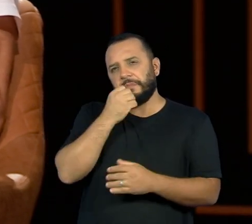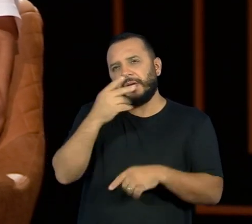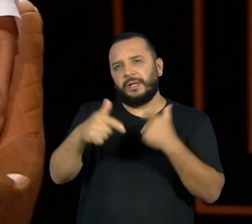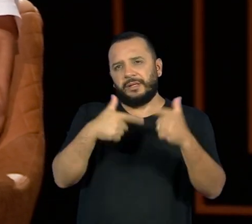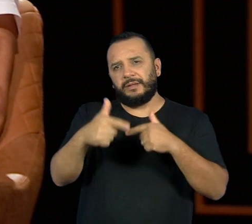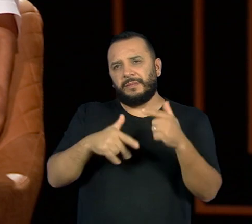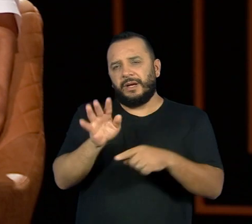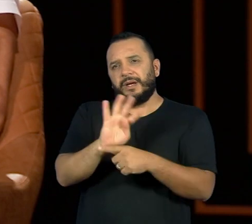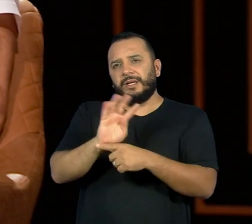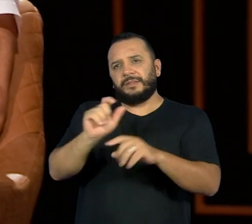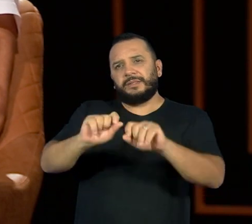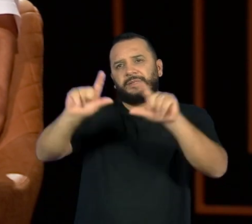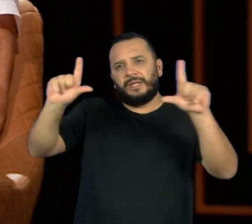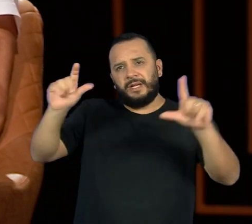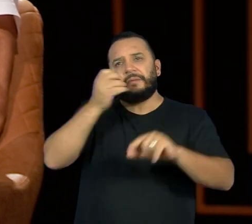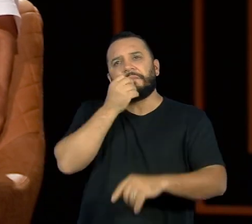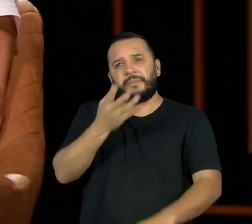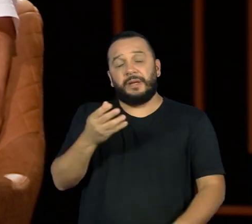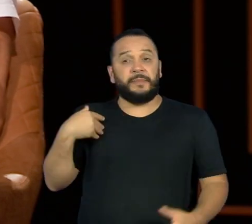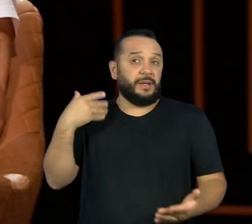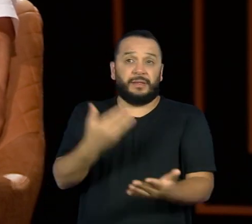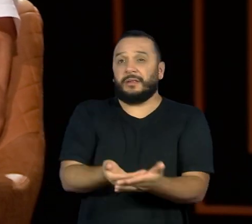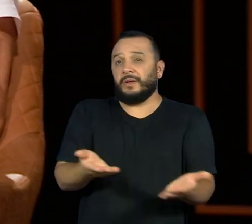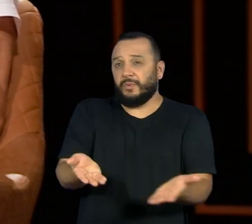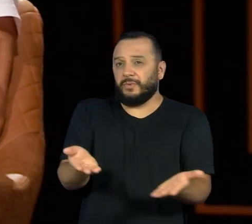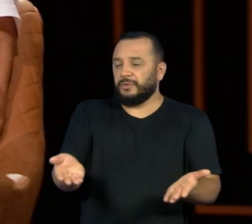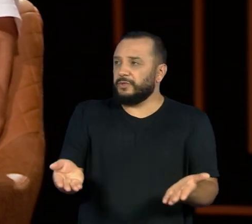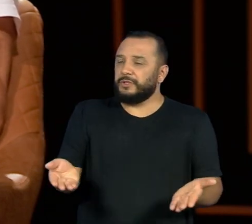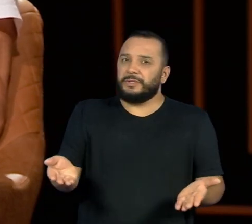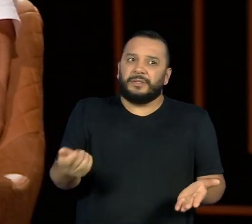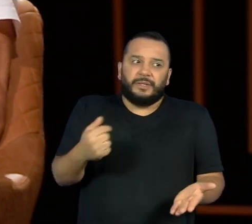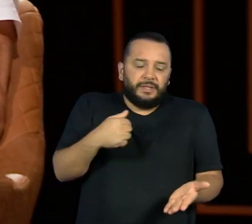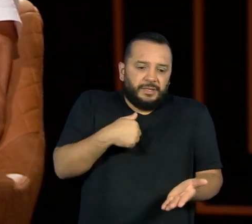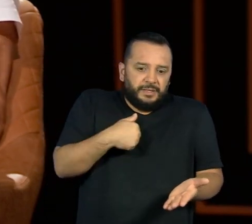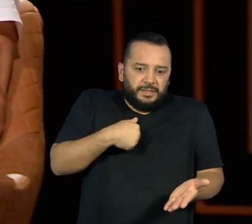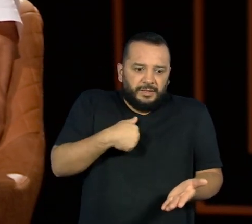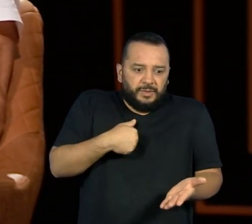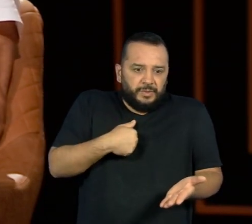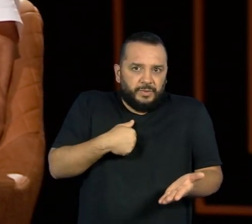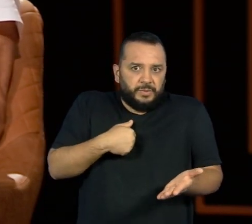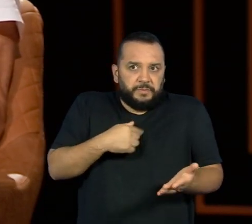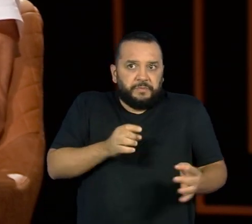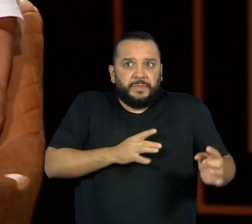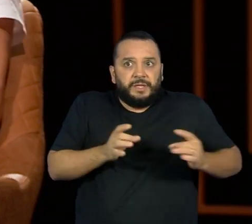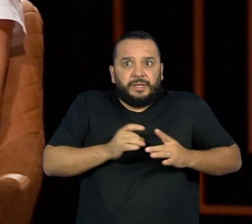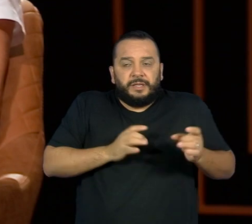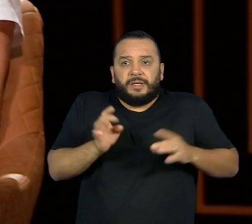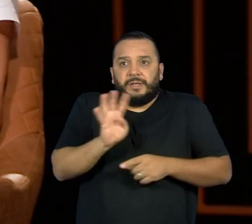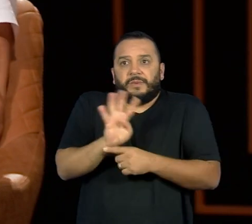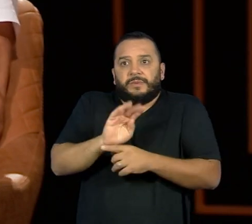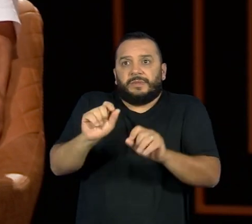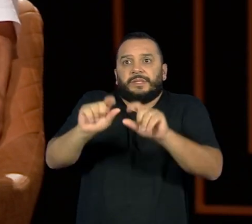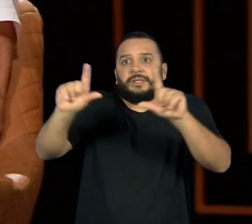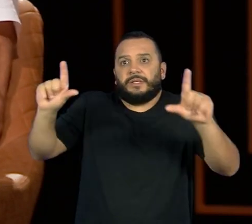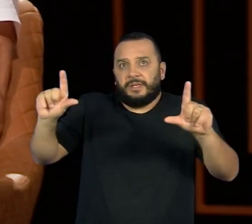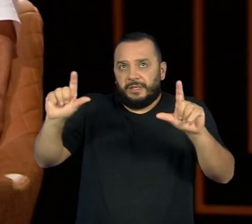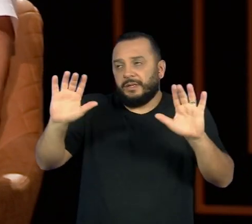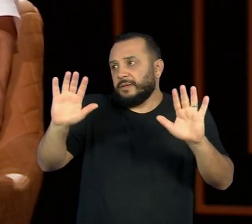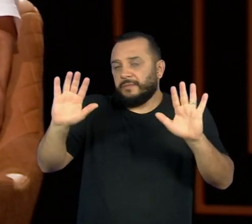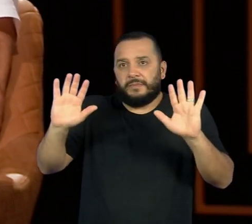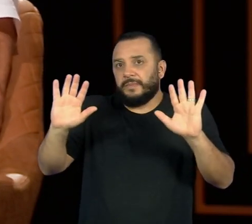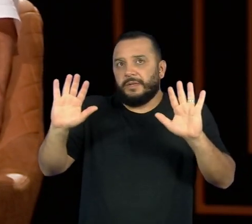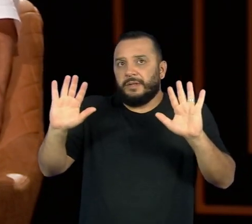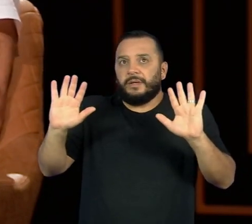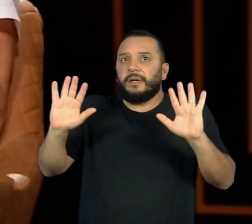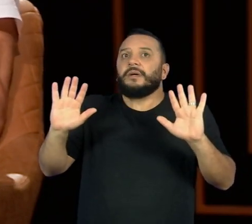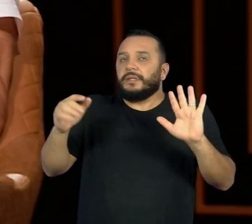de cinema, até hoje não é... Tenho loucura para fazer cinema. Passei a adorar fazer cinema. Tudo que eu